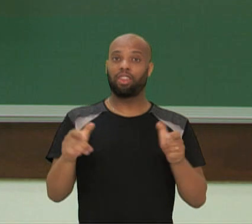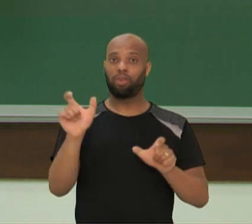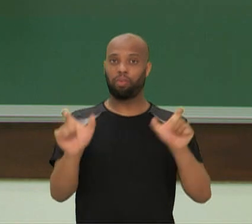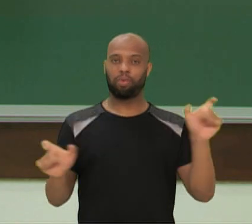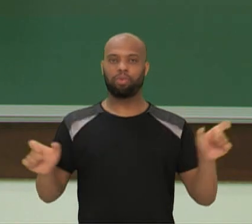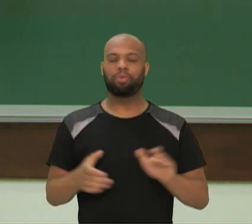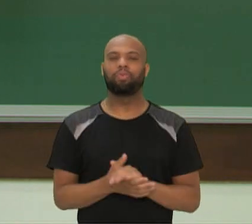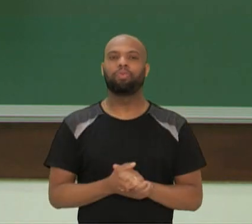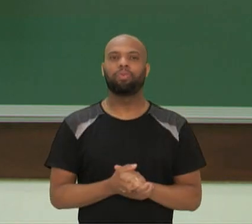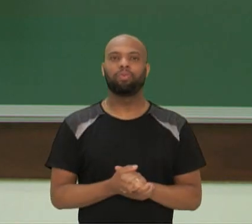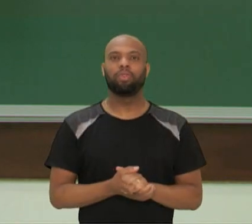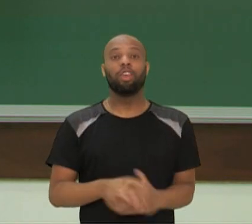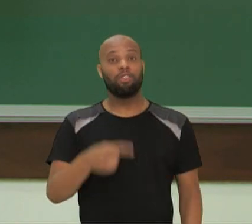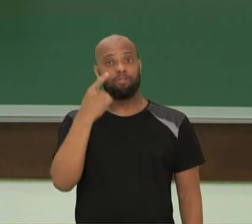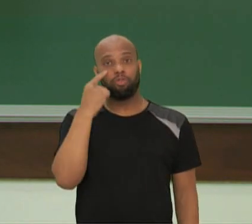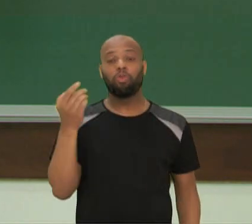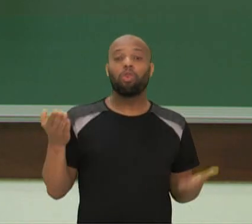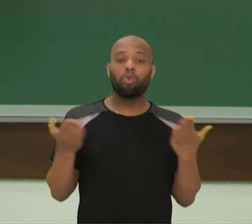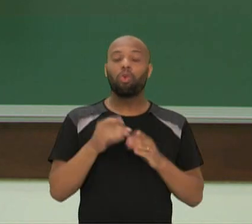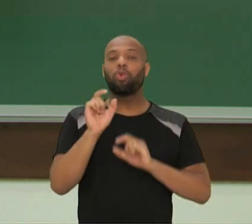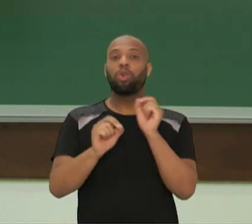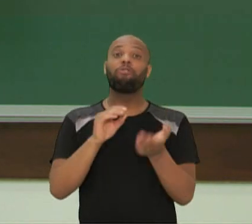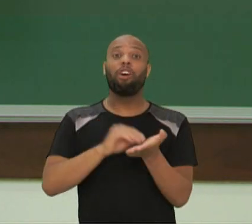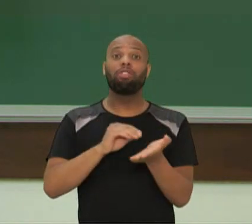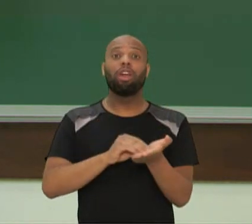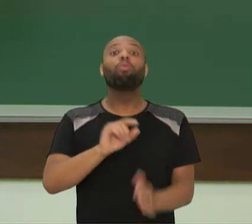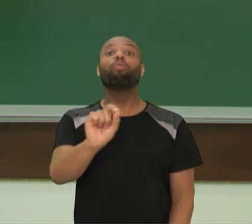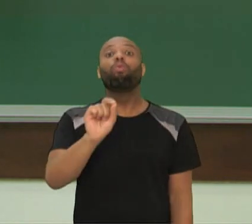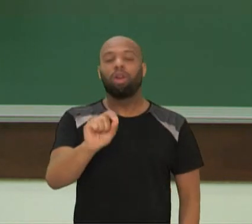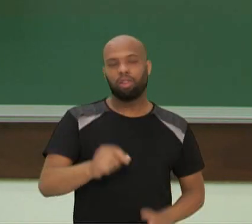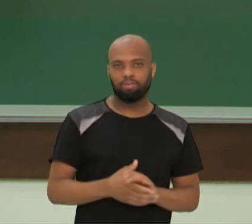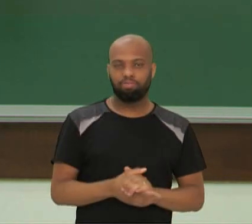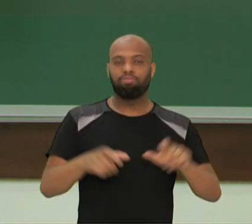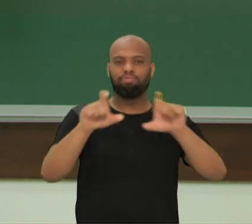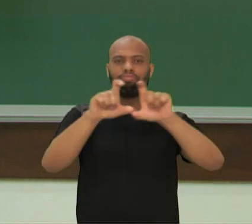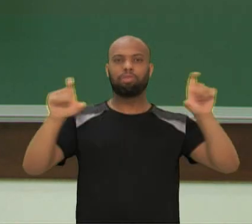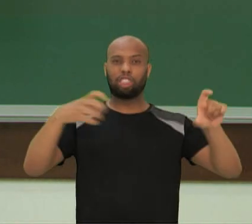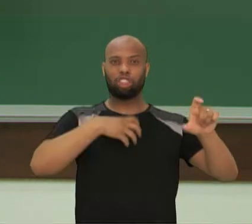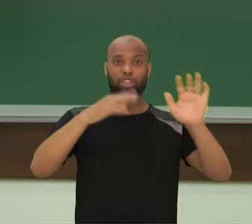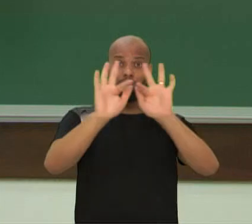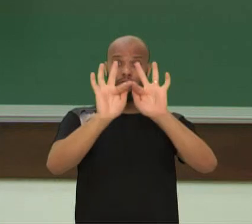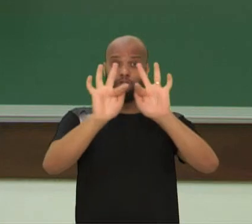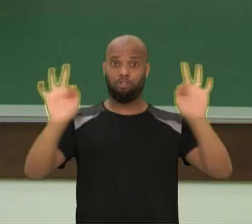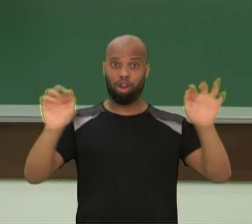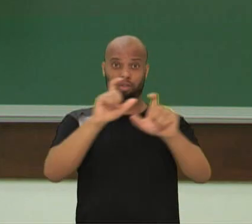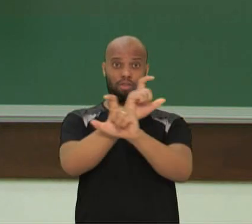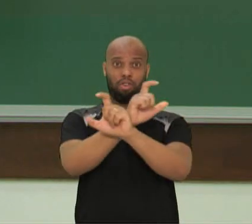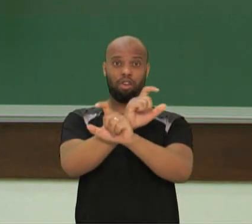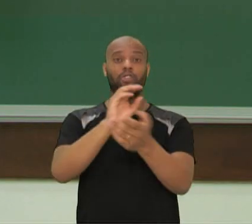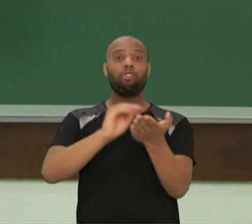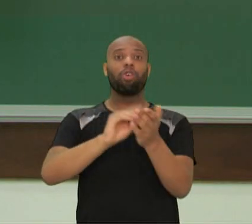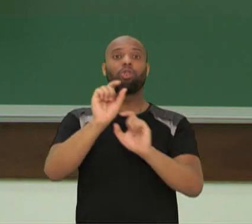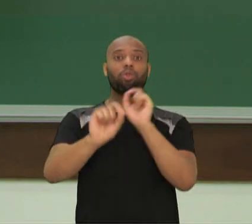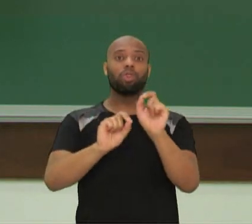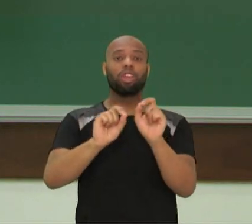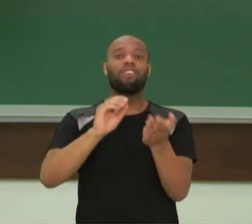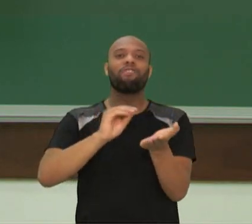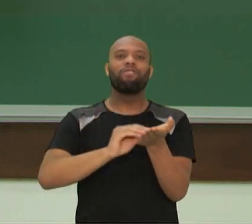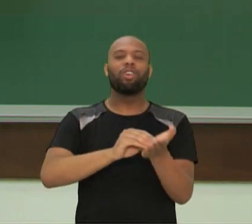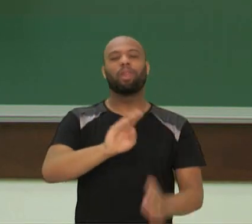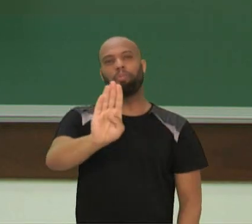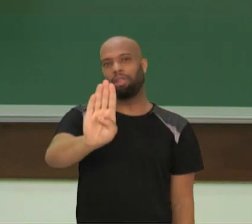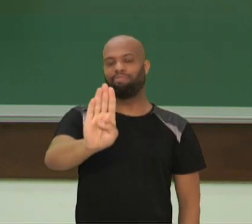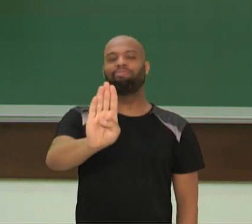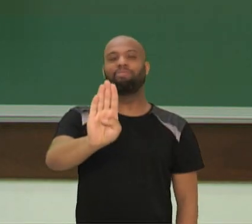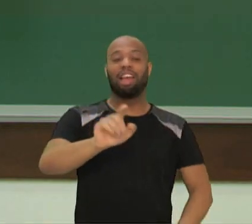Então, pessoal, nós vimos aqui que o que está faltando para escrever a equação desta hipérbole é o item B.